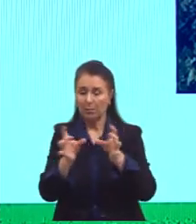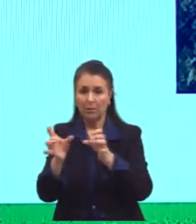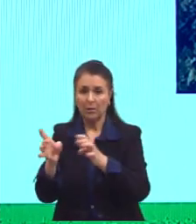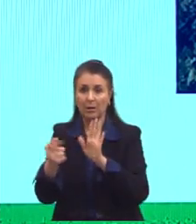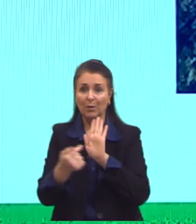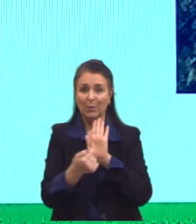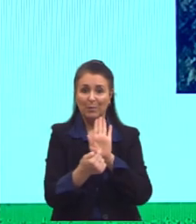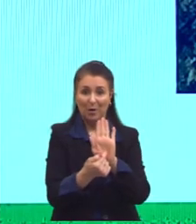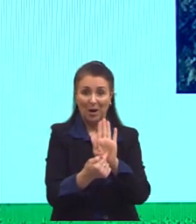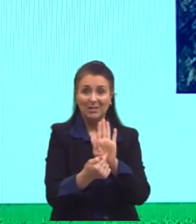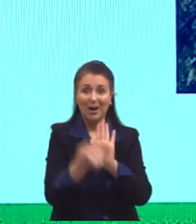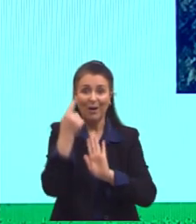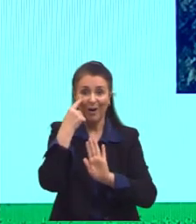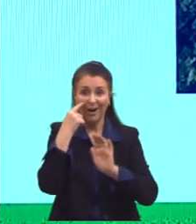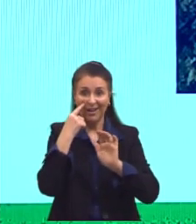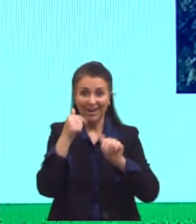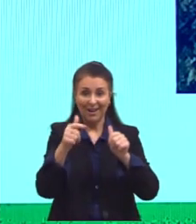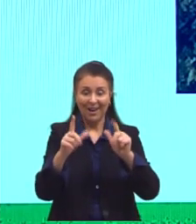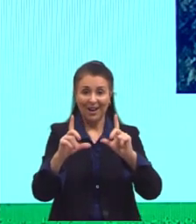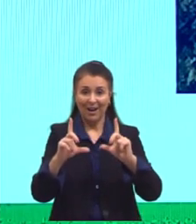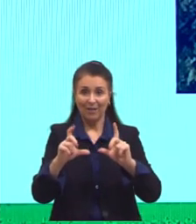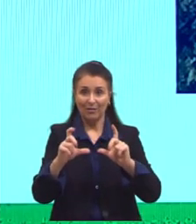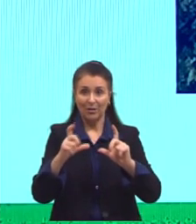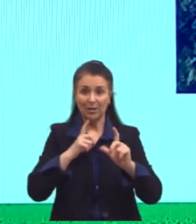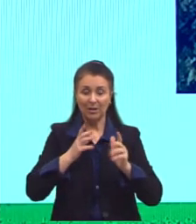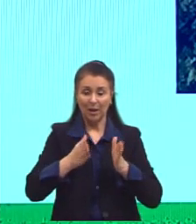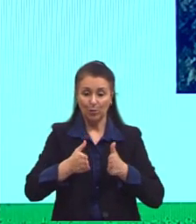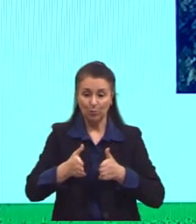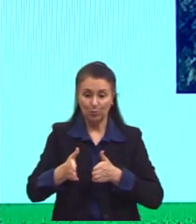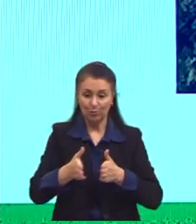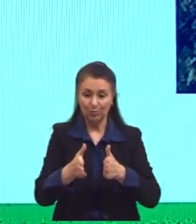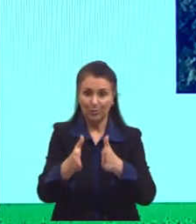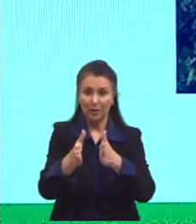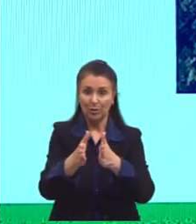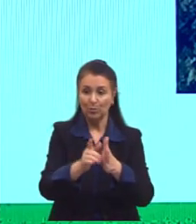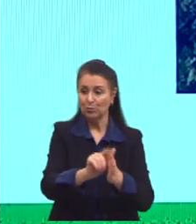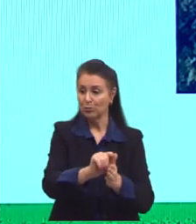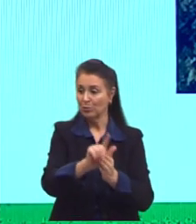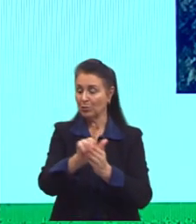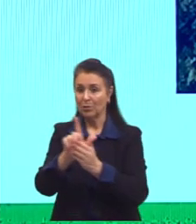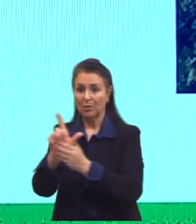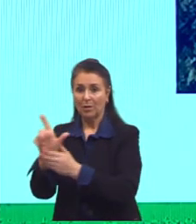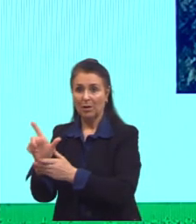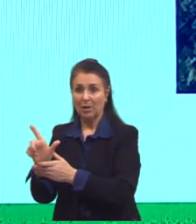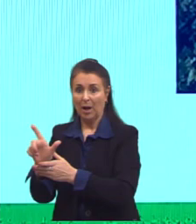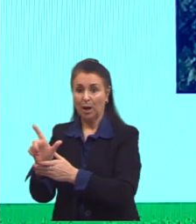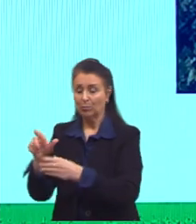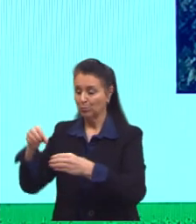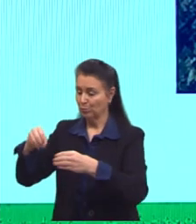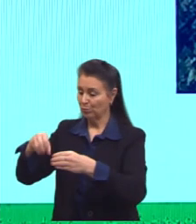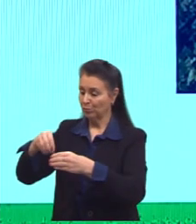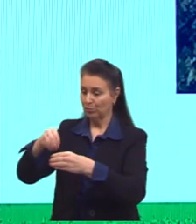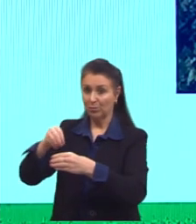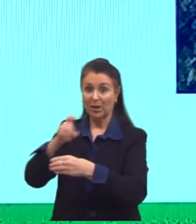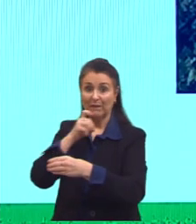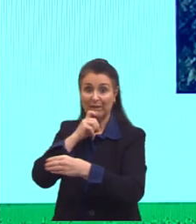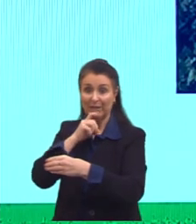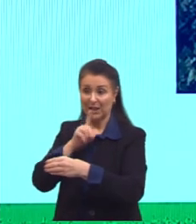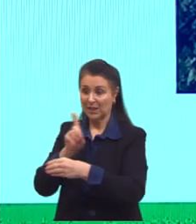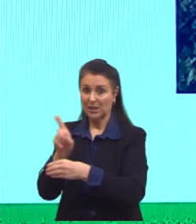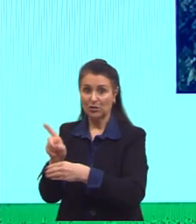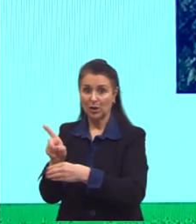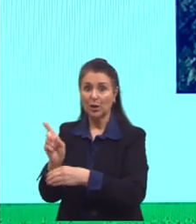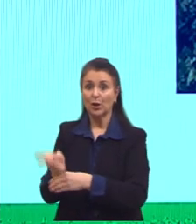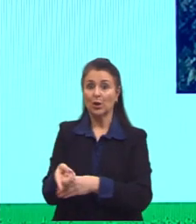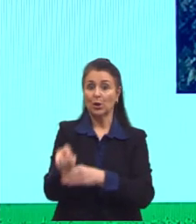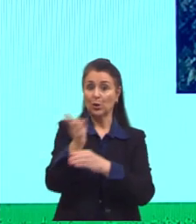direitinho né Nós temos aqui uma uma estrada princípio né então do lado tu tem ali o plantio né Toda a retificação daquele